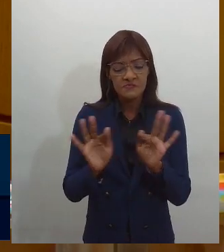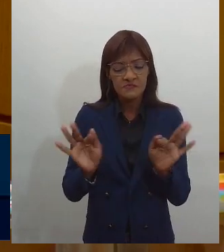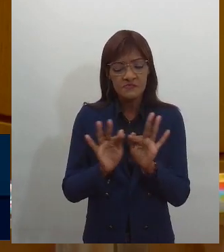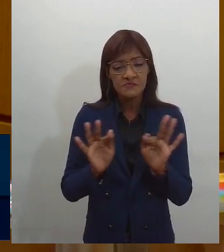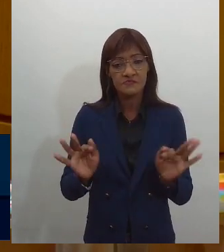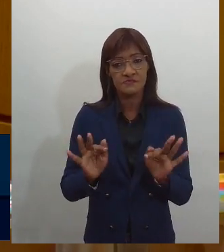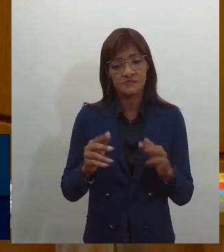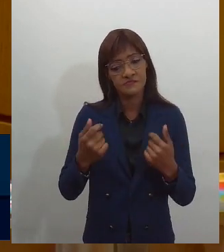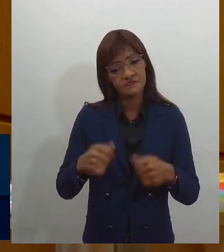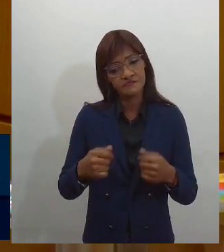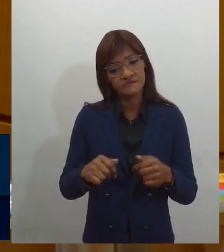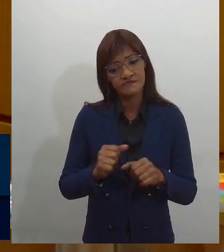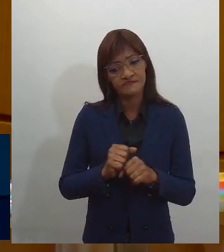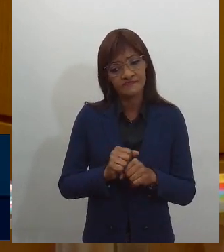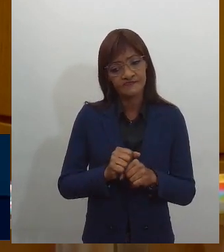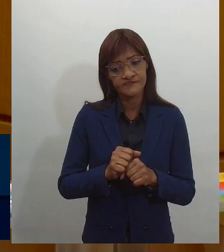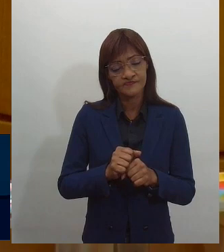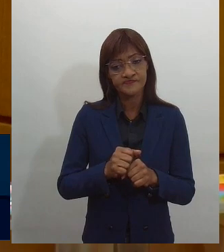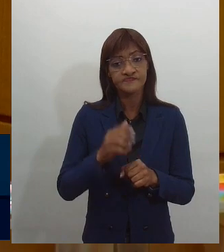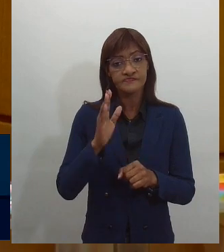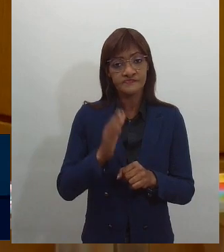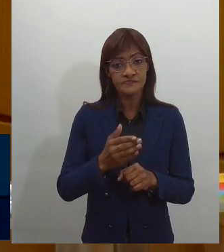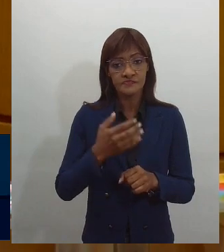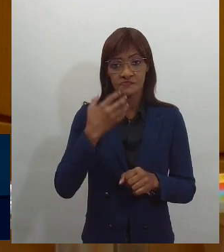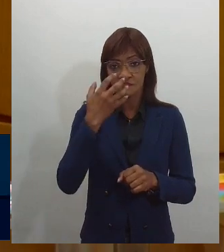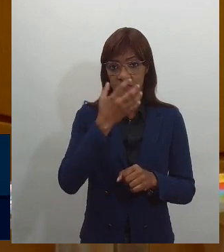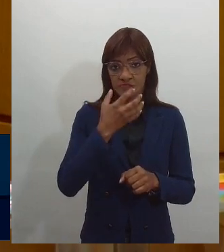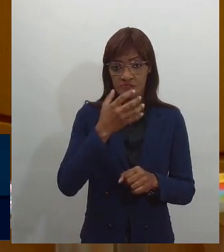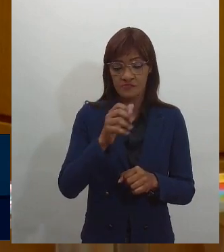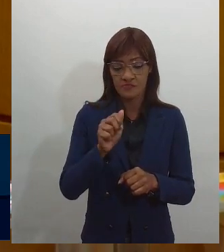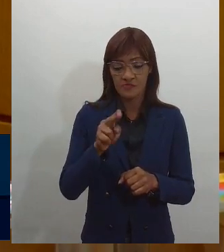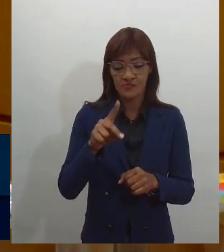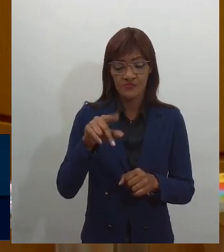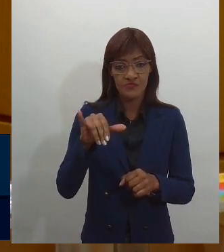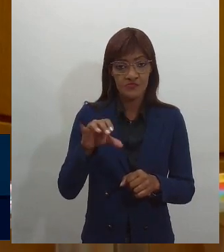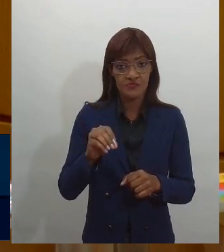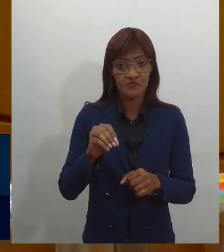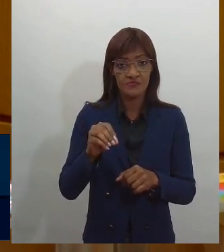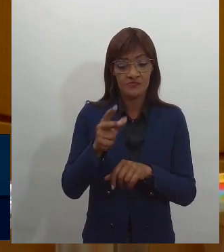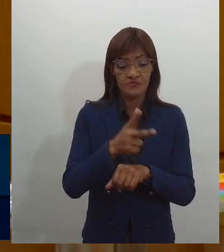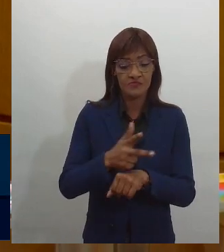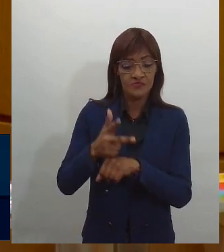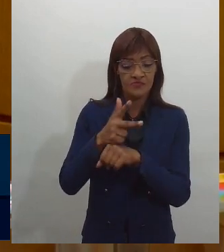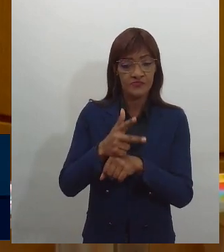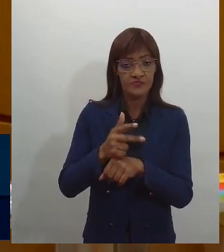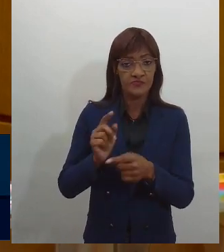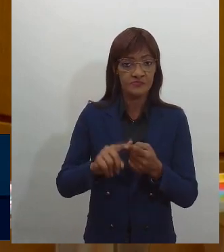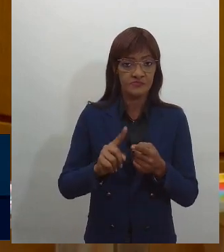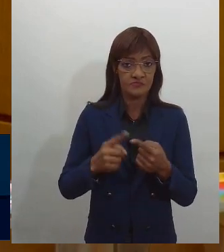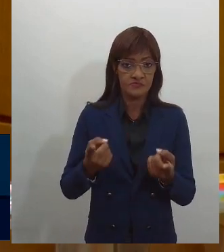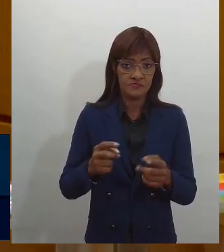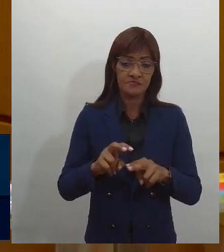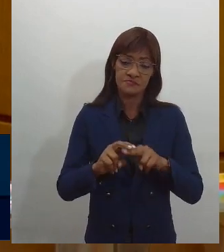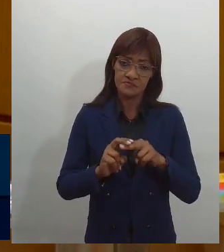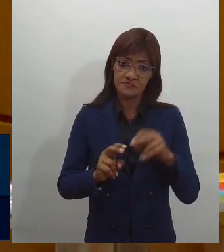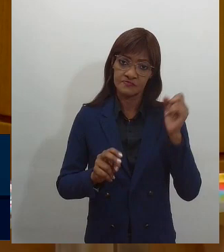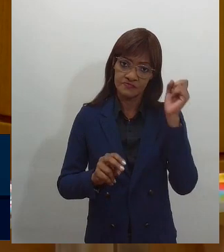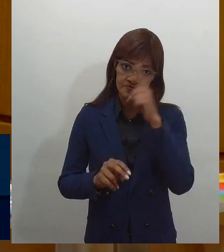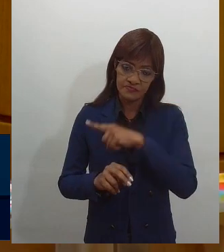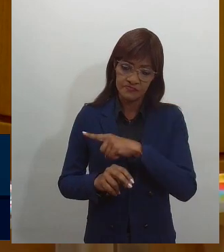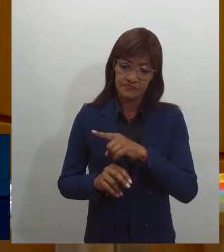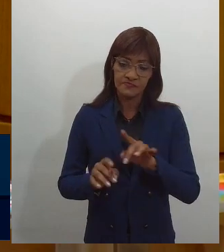gravação de áudio e vídeo, e isso dificultou o acesso. Mas mesmo assim, 5